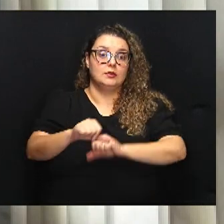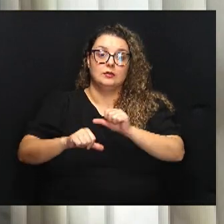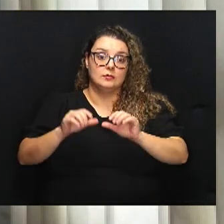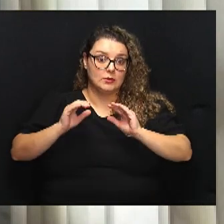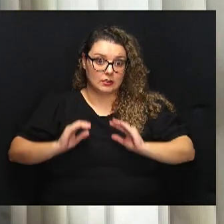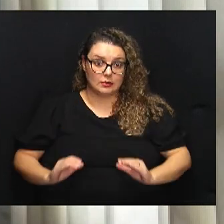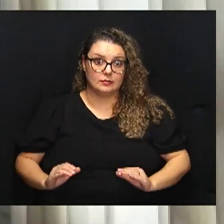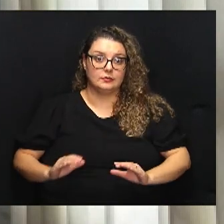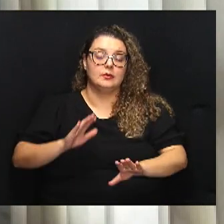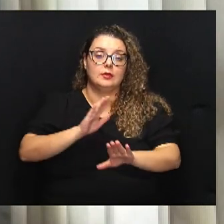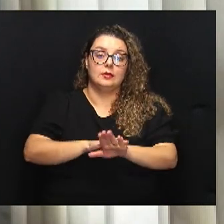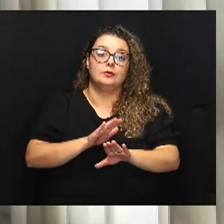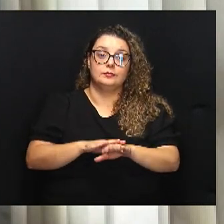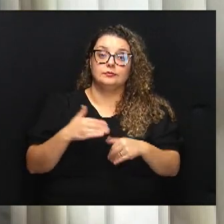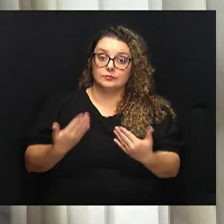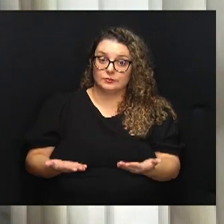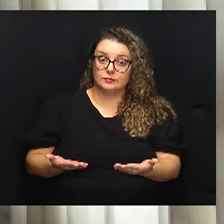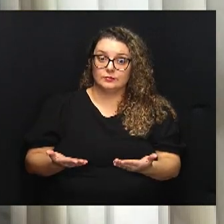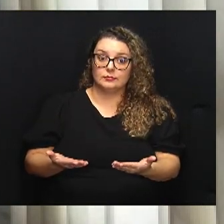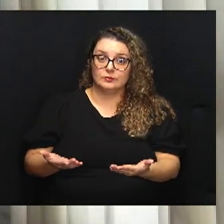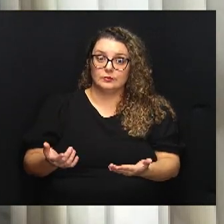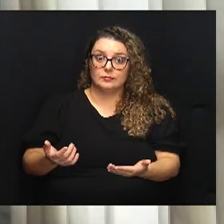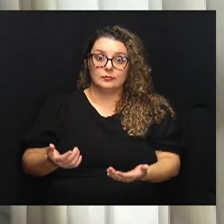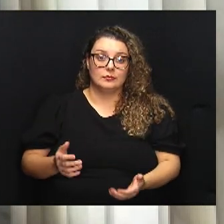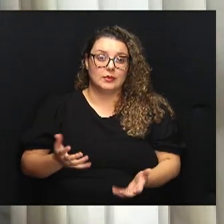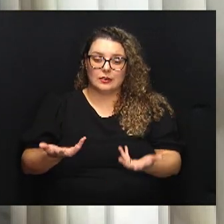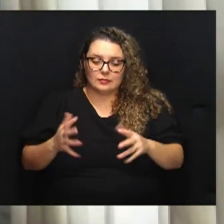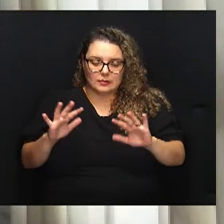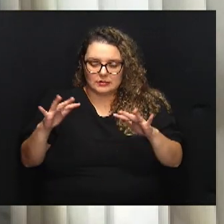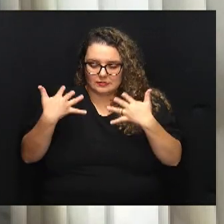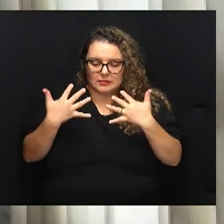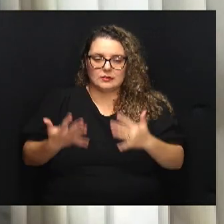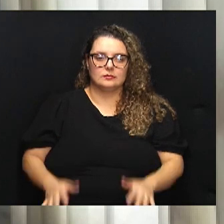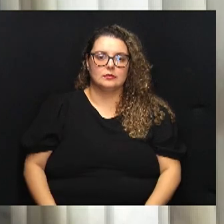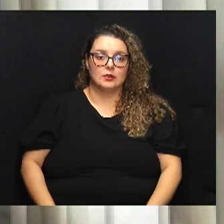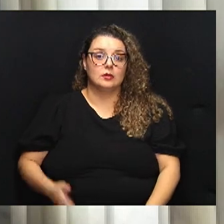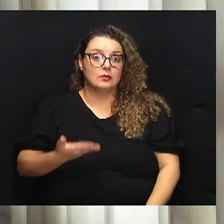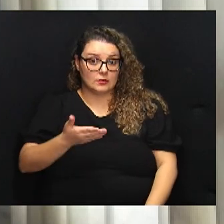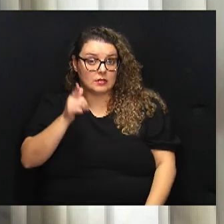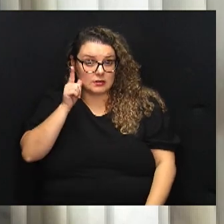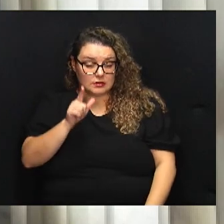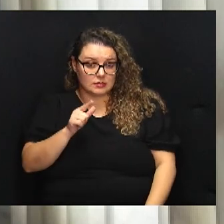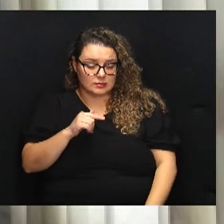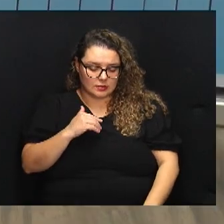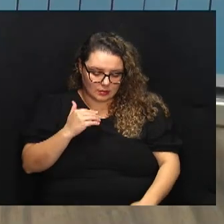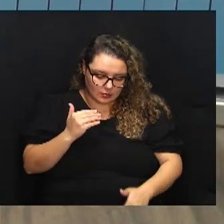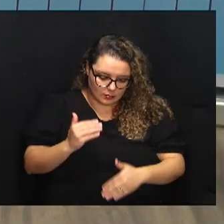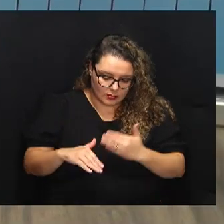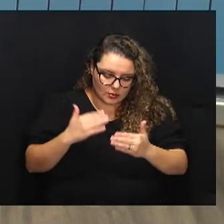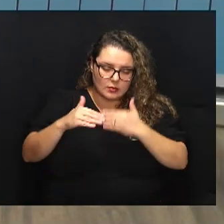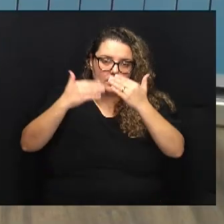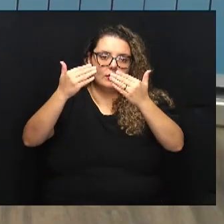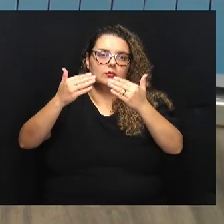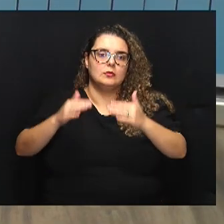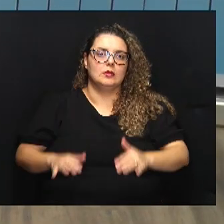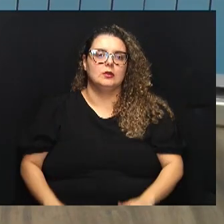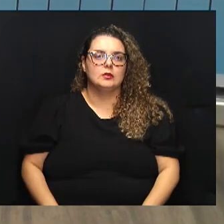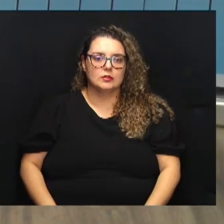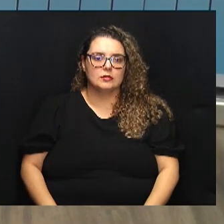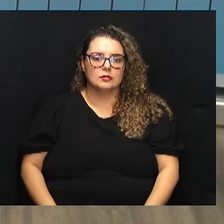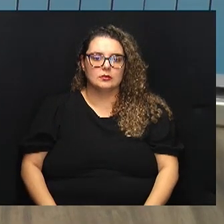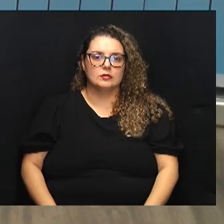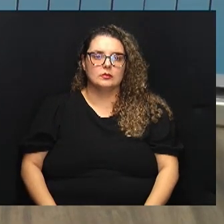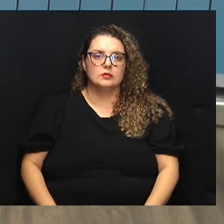gente em função disso, para não querer ser mais visto. Você conseguiu dar essa volta por cima ainda